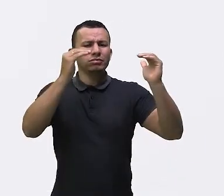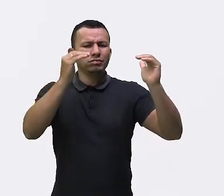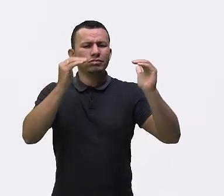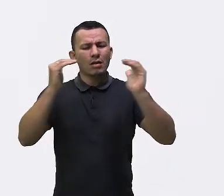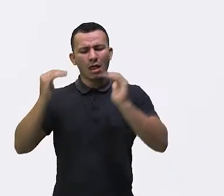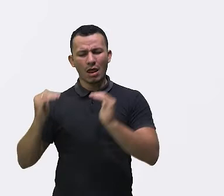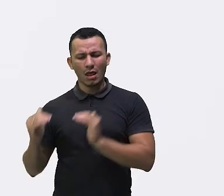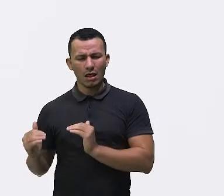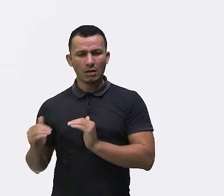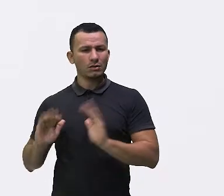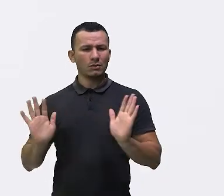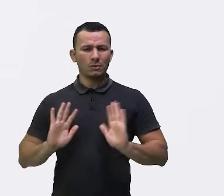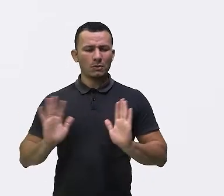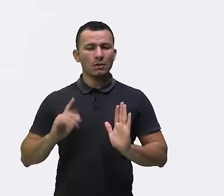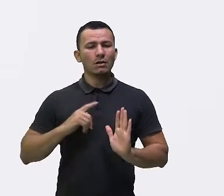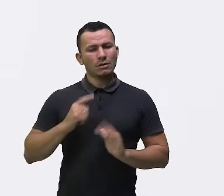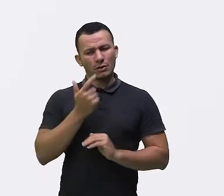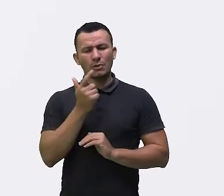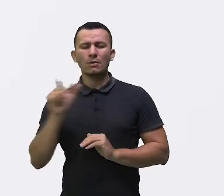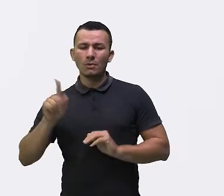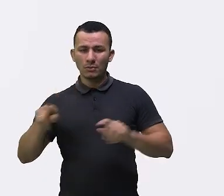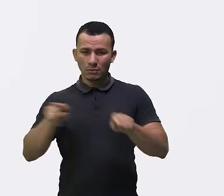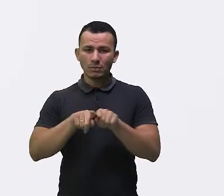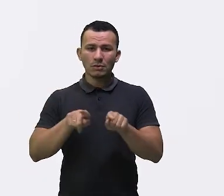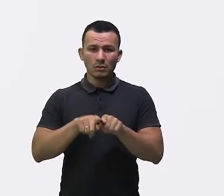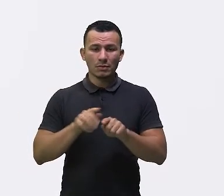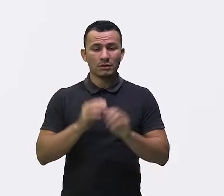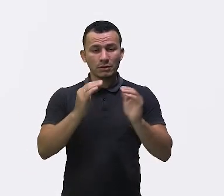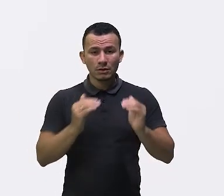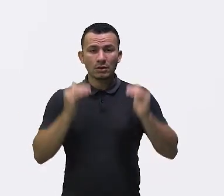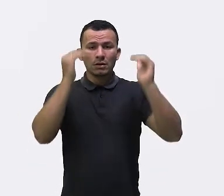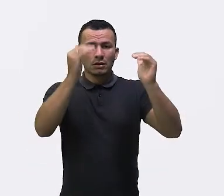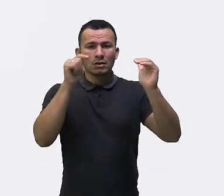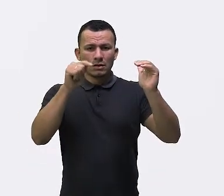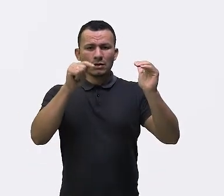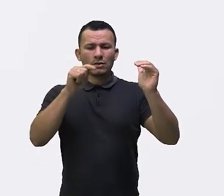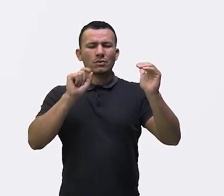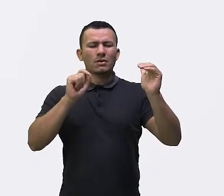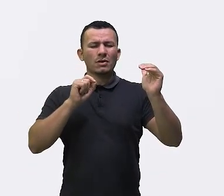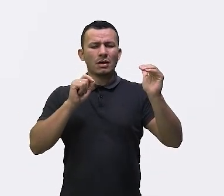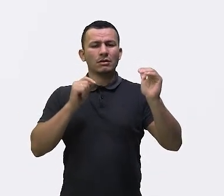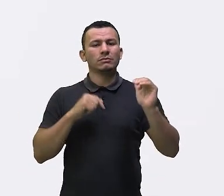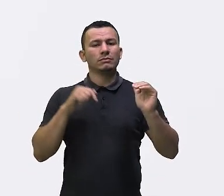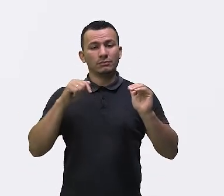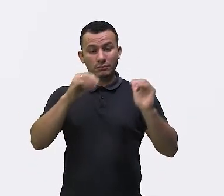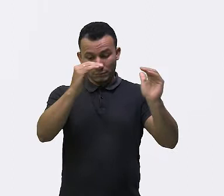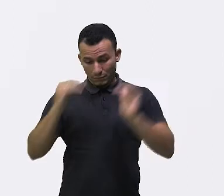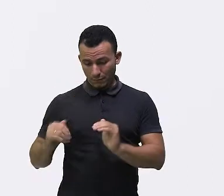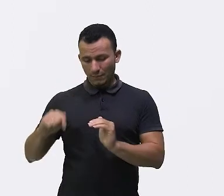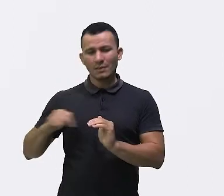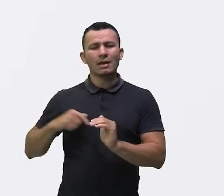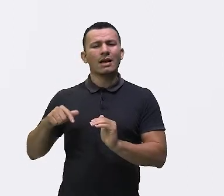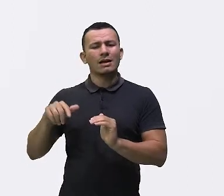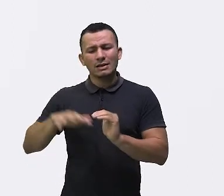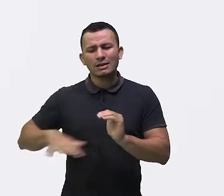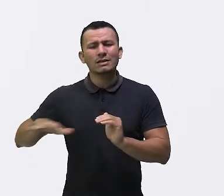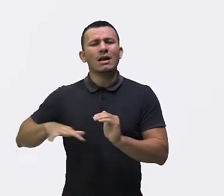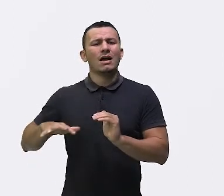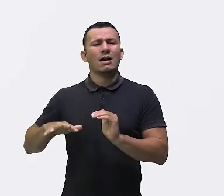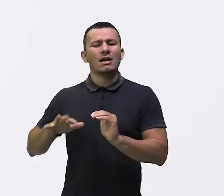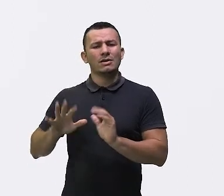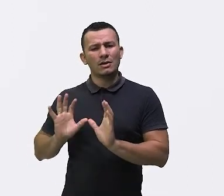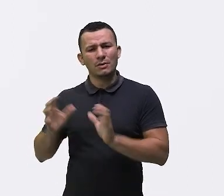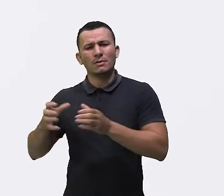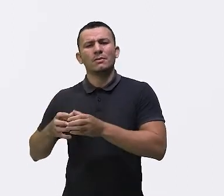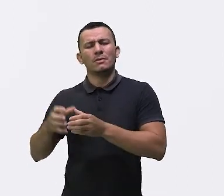como de superestrutura. Só para reforçar, infraestrutura é a base da sociedade, que seria o conjunto das